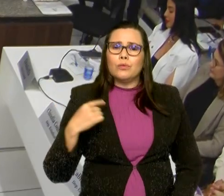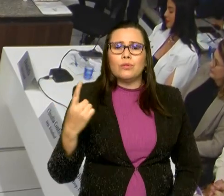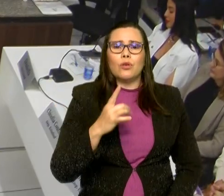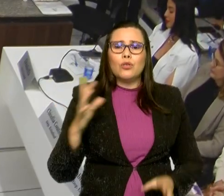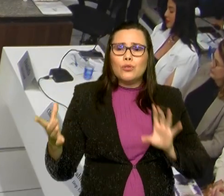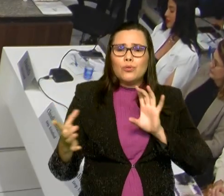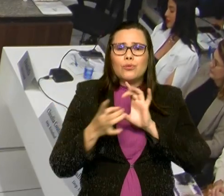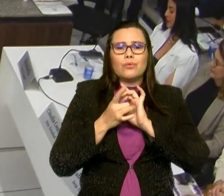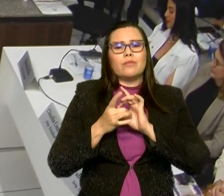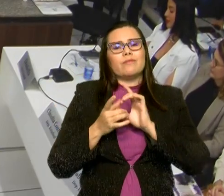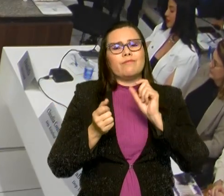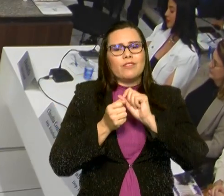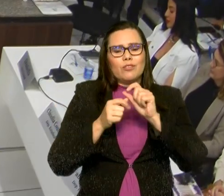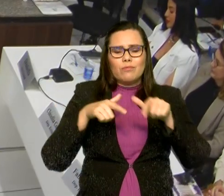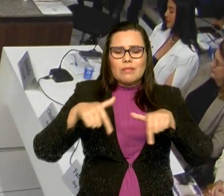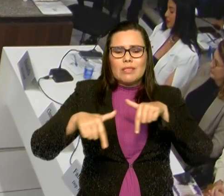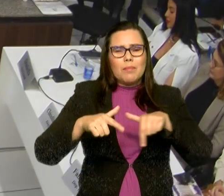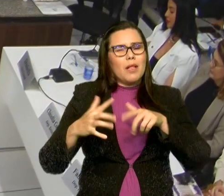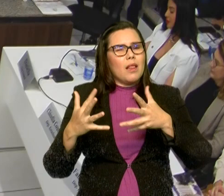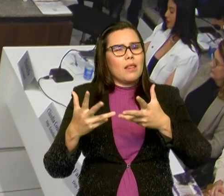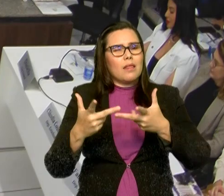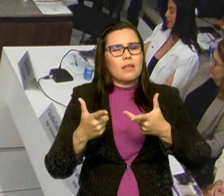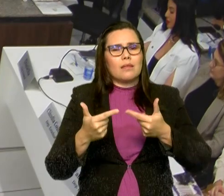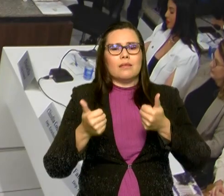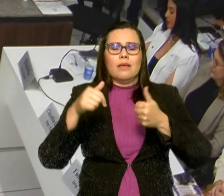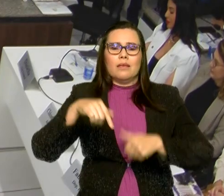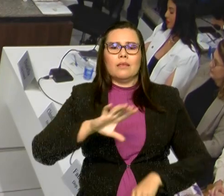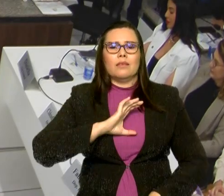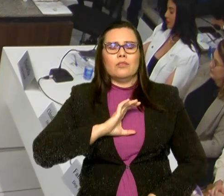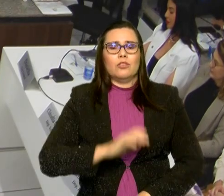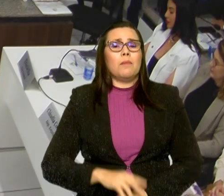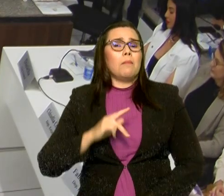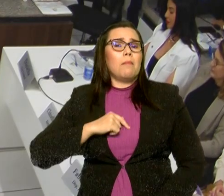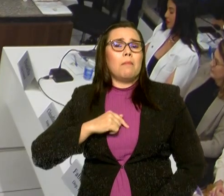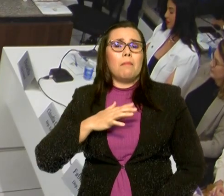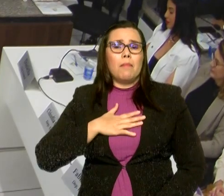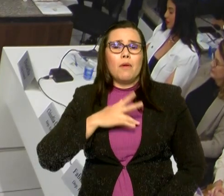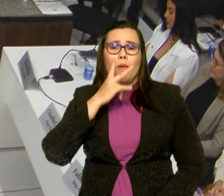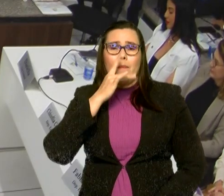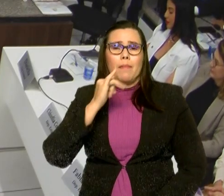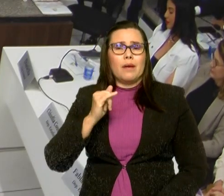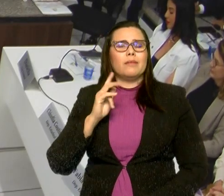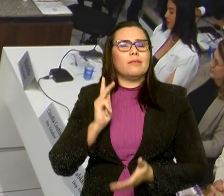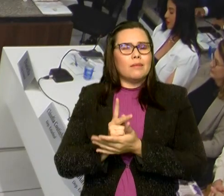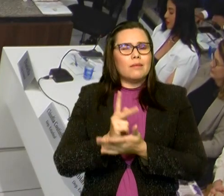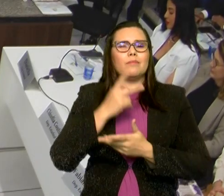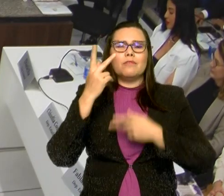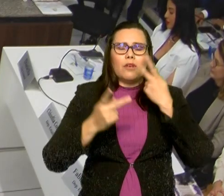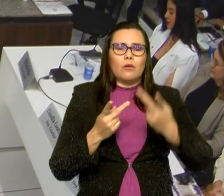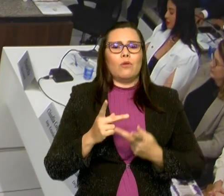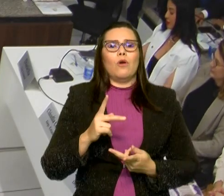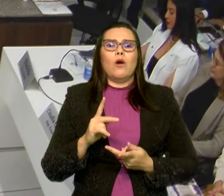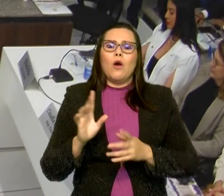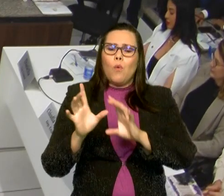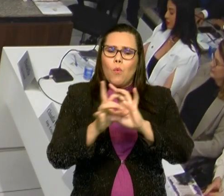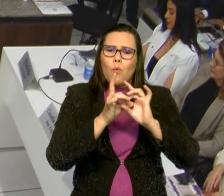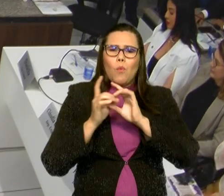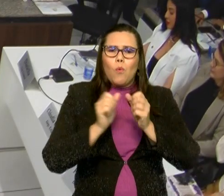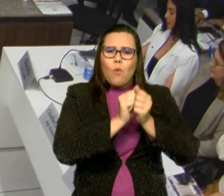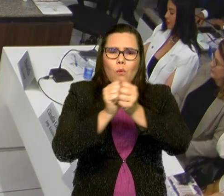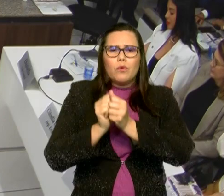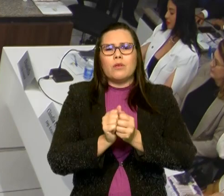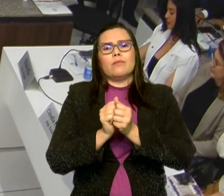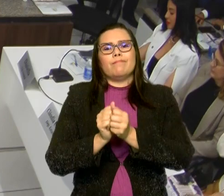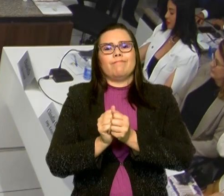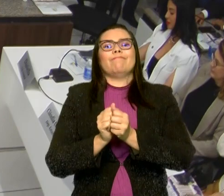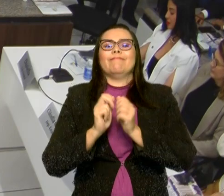Eu confio que é de mãos dadas, que é como meu pai sempre fala, é através da união que nós iremos crescer. Nós precisamos olhar para frente, olhar